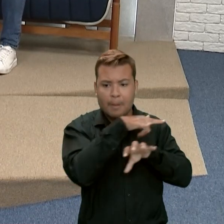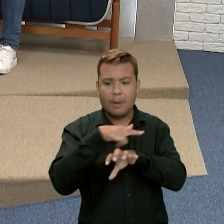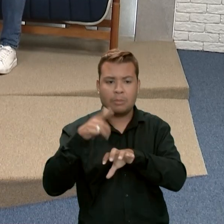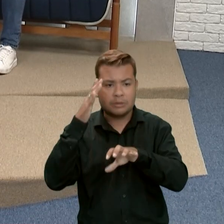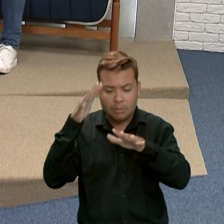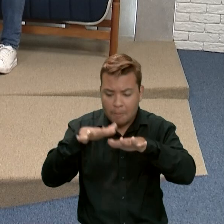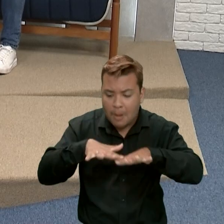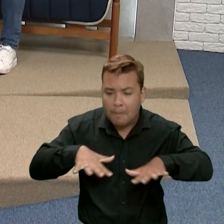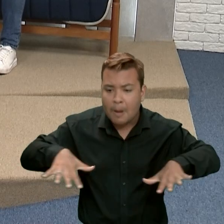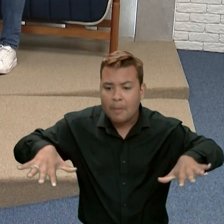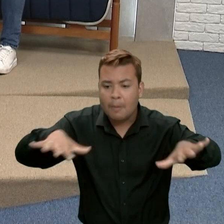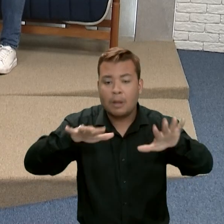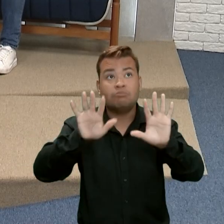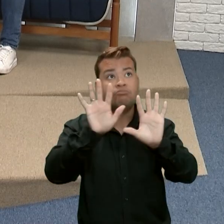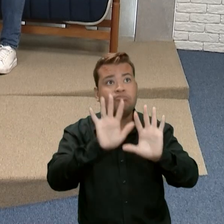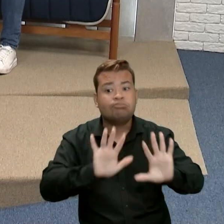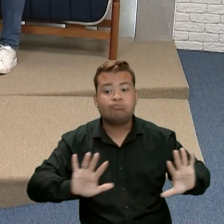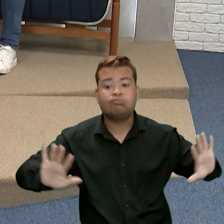horizontalmente, verticalmente,